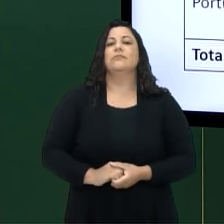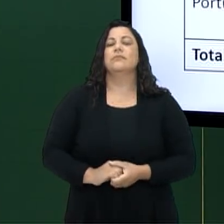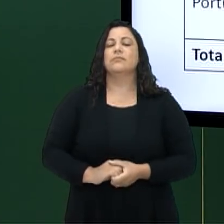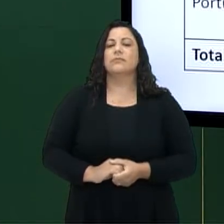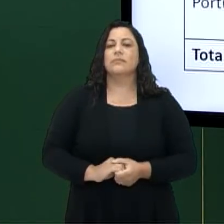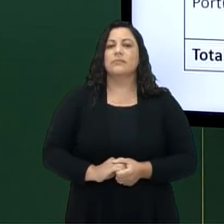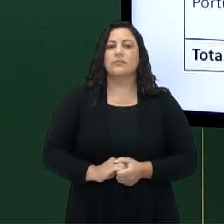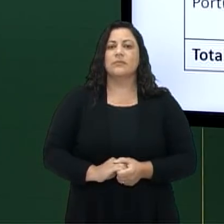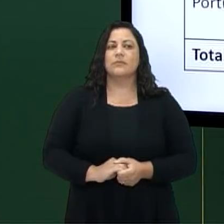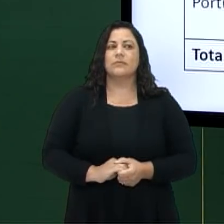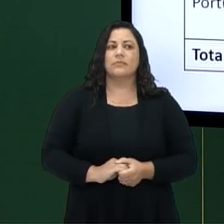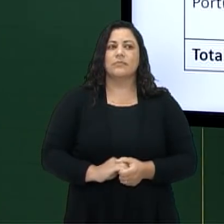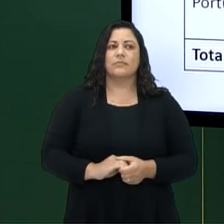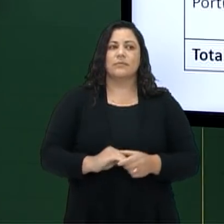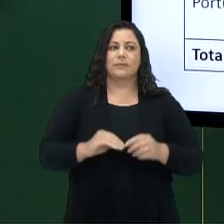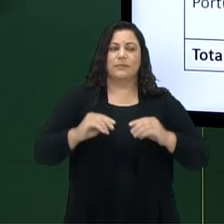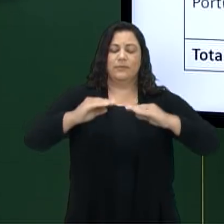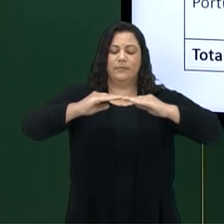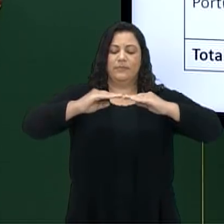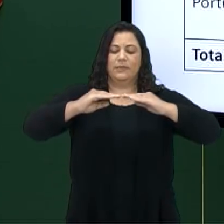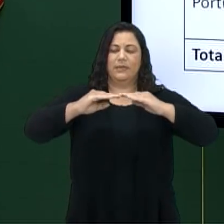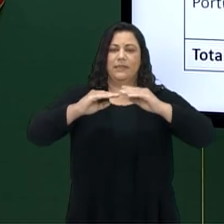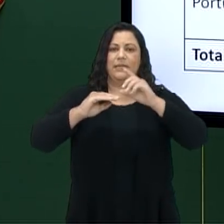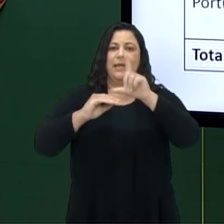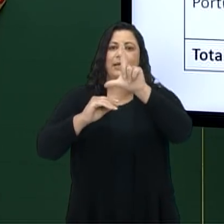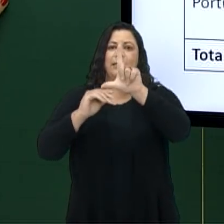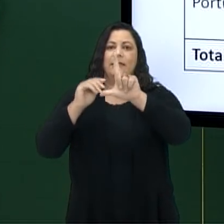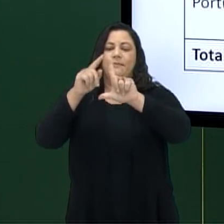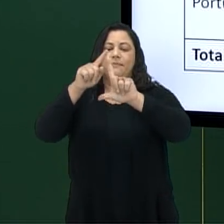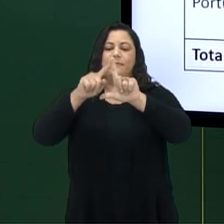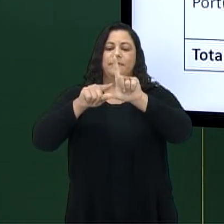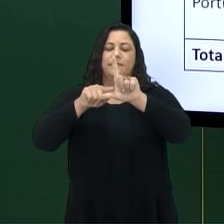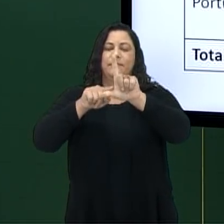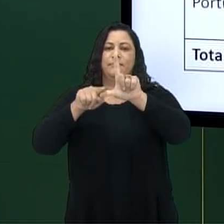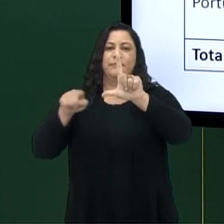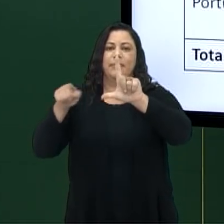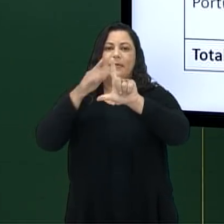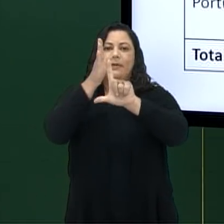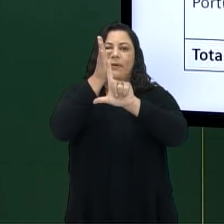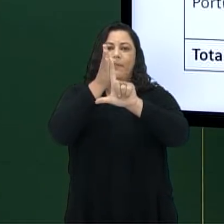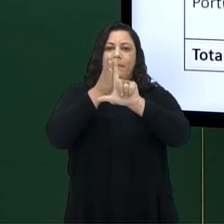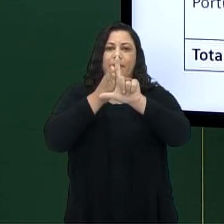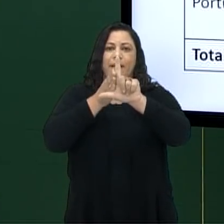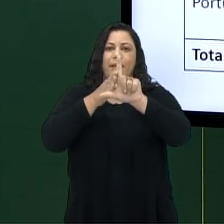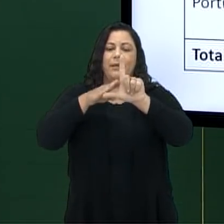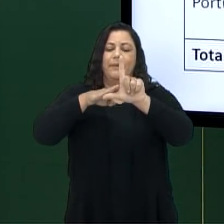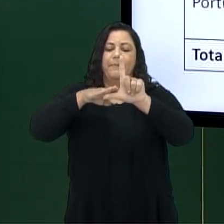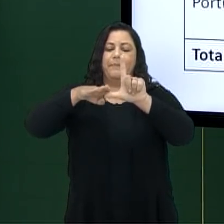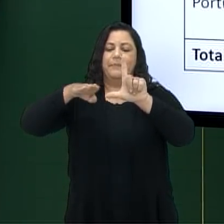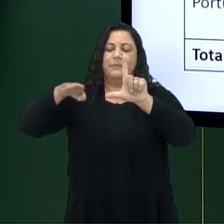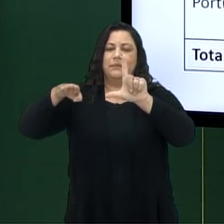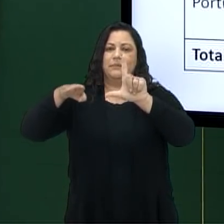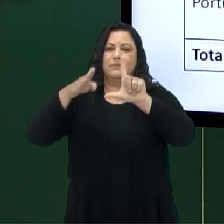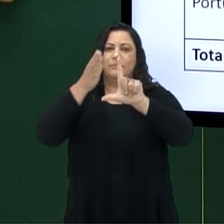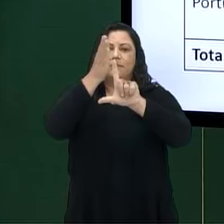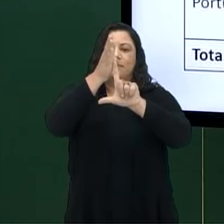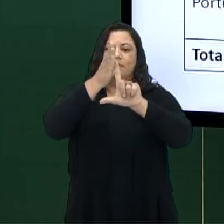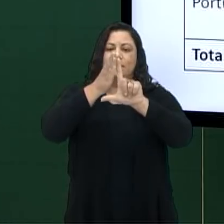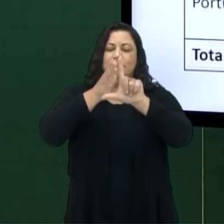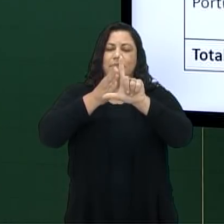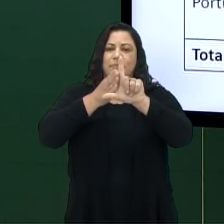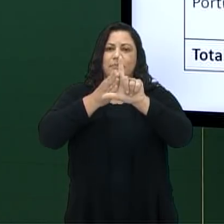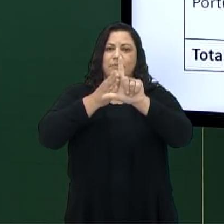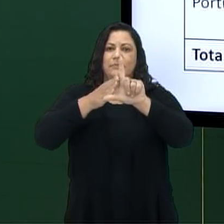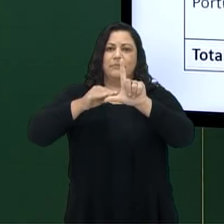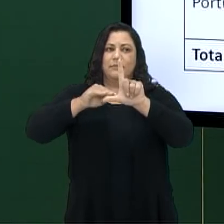e daqui até aqui. Temos nosso primeiro setor. Nosso primeiro